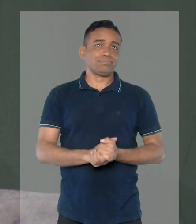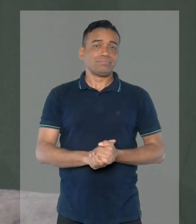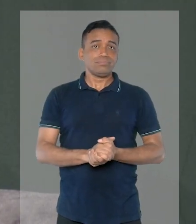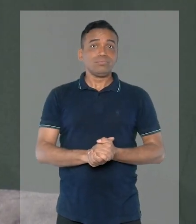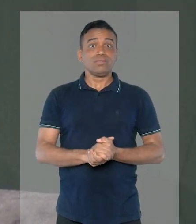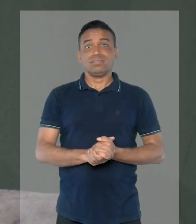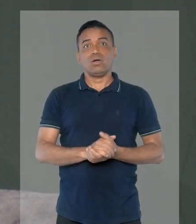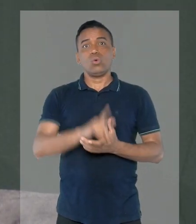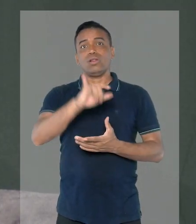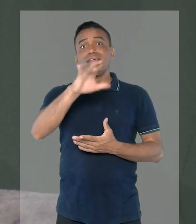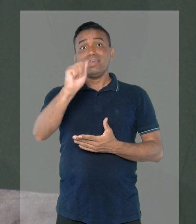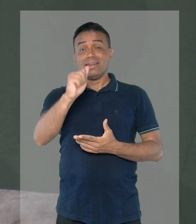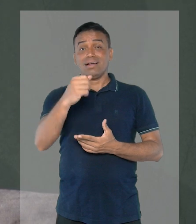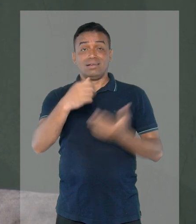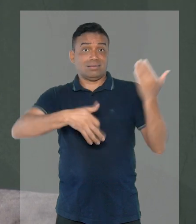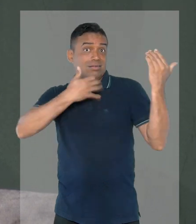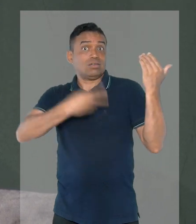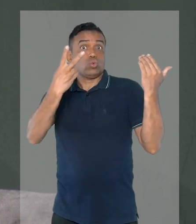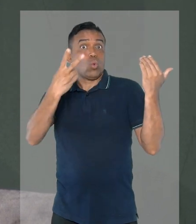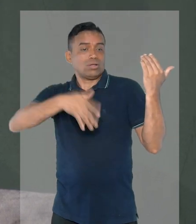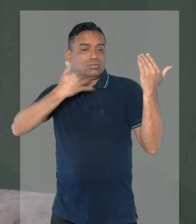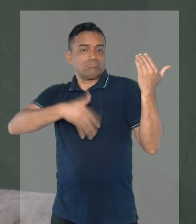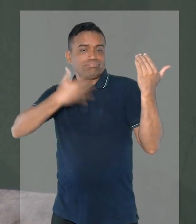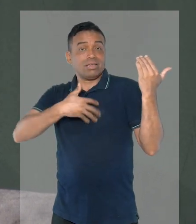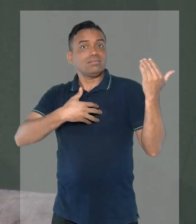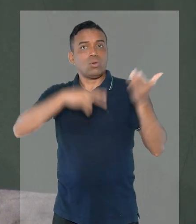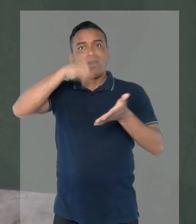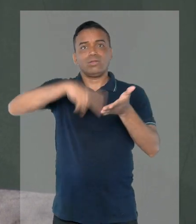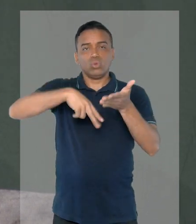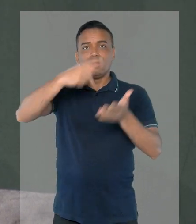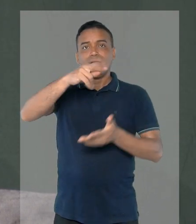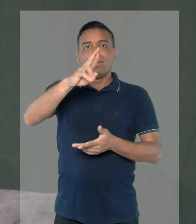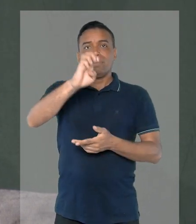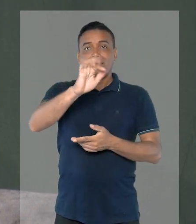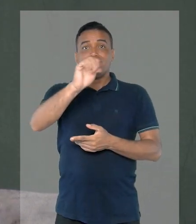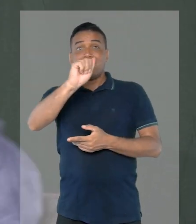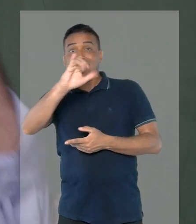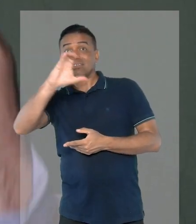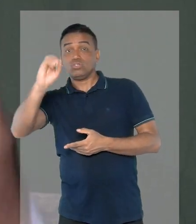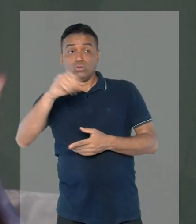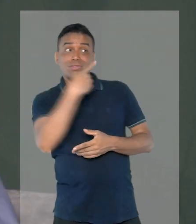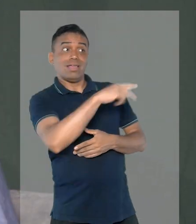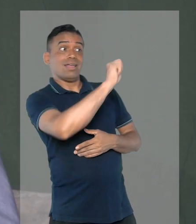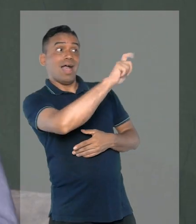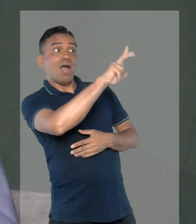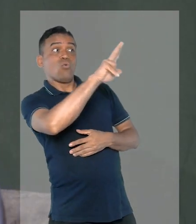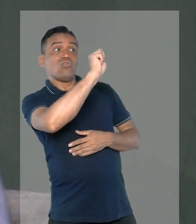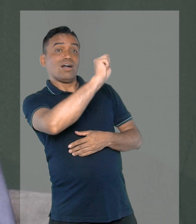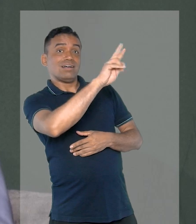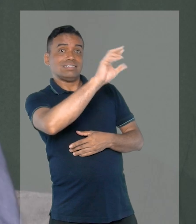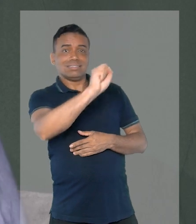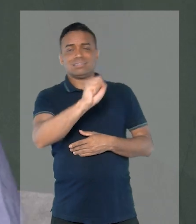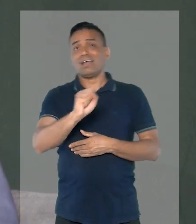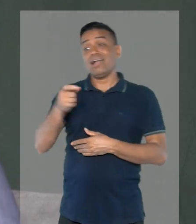numa Lira de Duas Cordas, eu tentei fazer uma leitura mais cerrada desse prefácio do Álvares de Azevedo. Quando chegou no Leminski, eu fiquei assim,